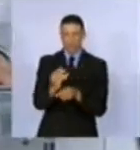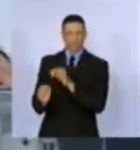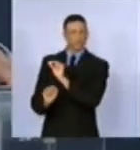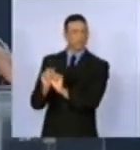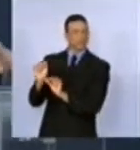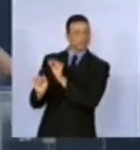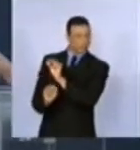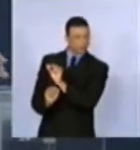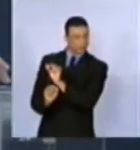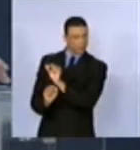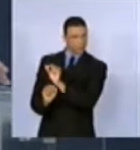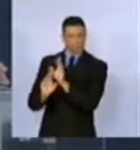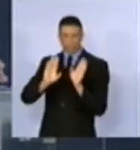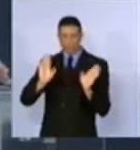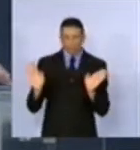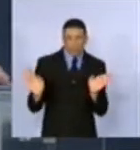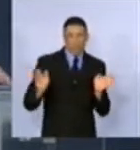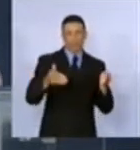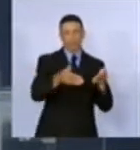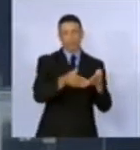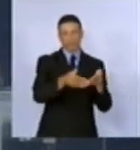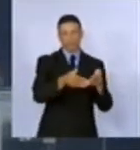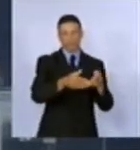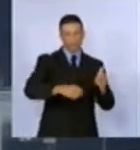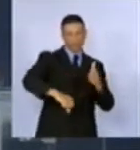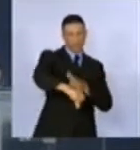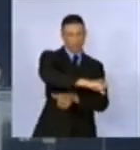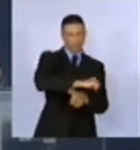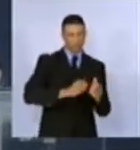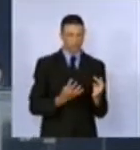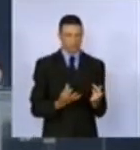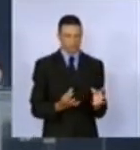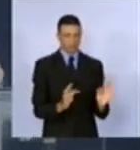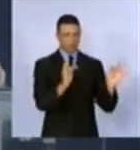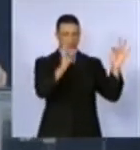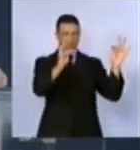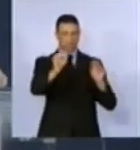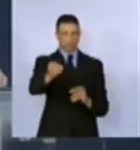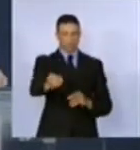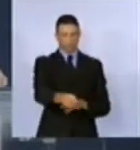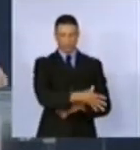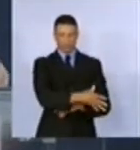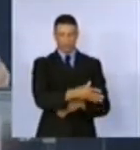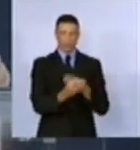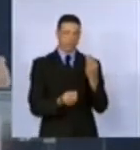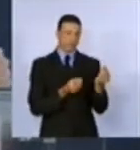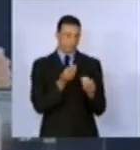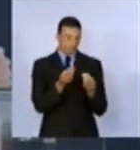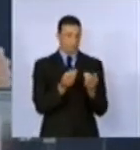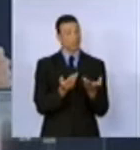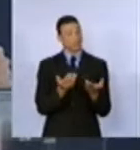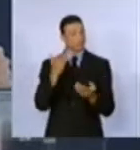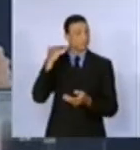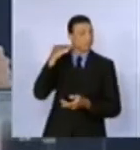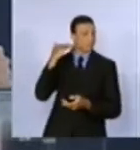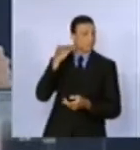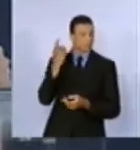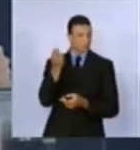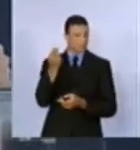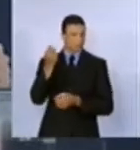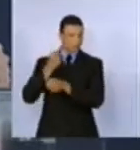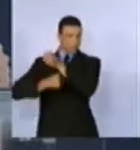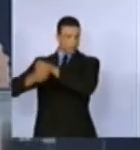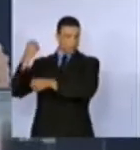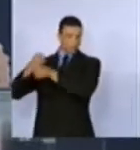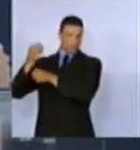setor voltadas para inovação tecnológica nesse aspecto o banco ele procurou fazer a